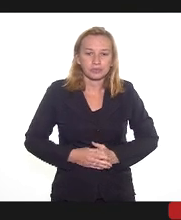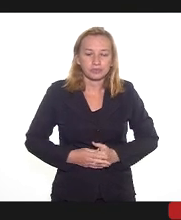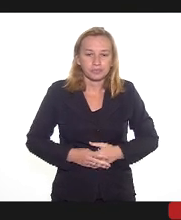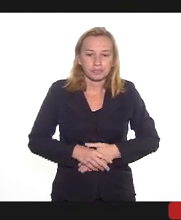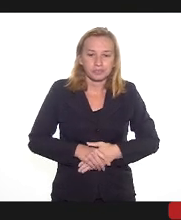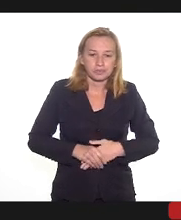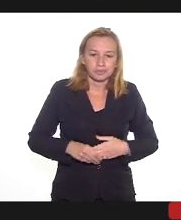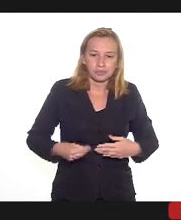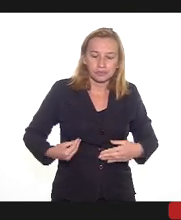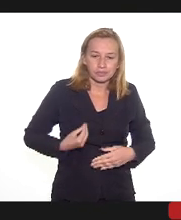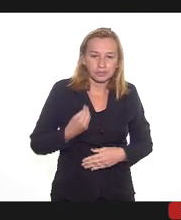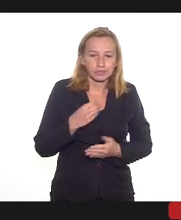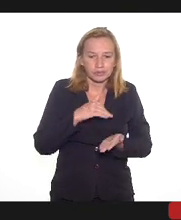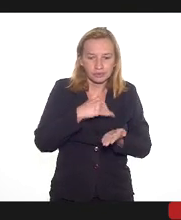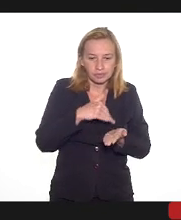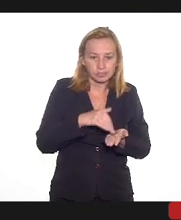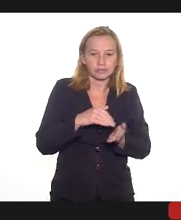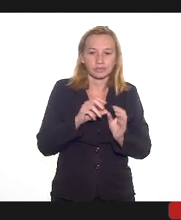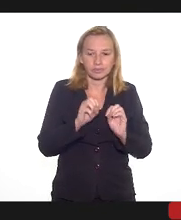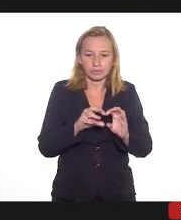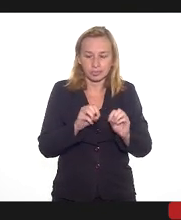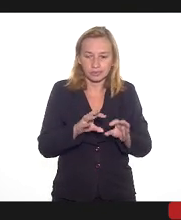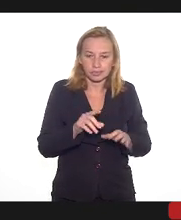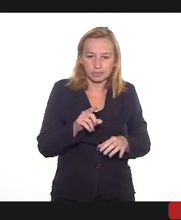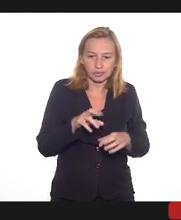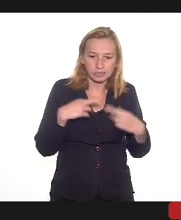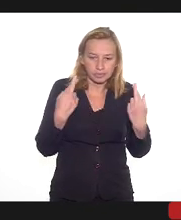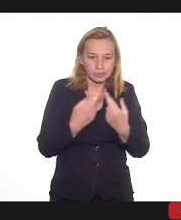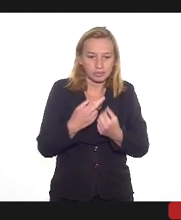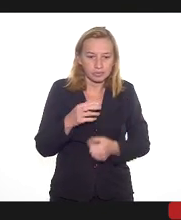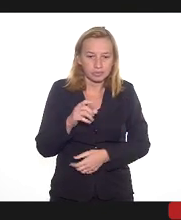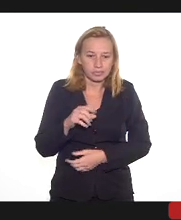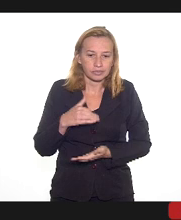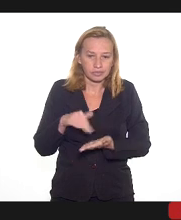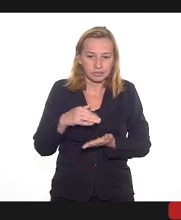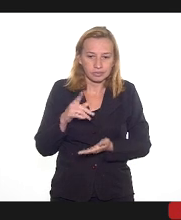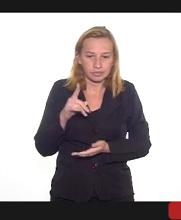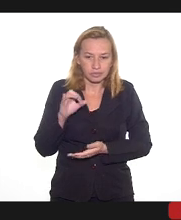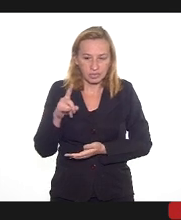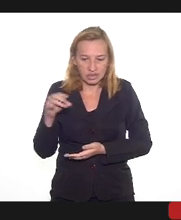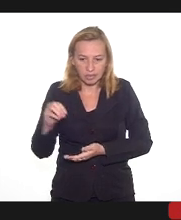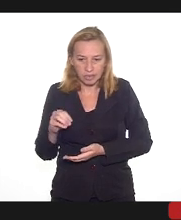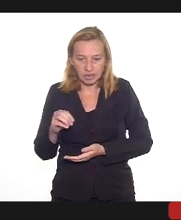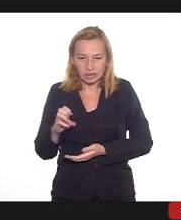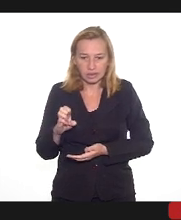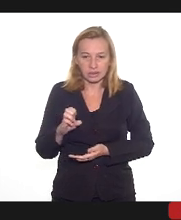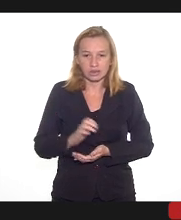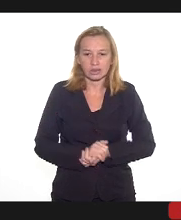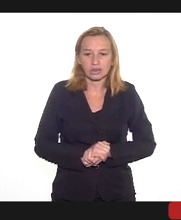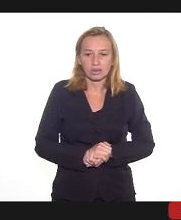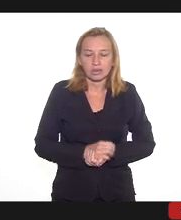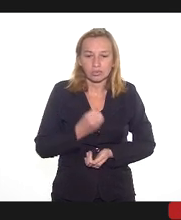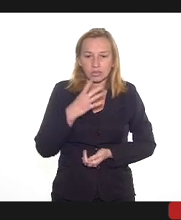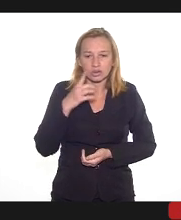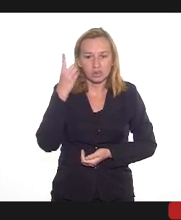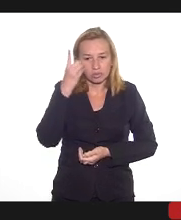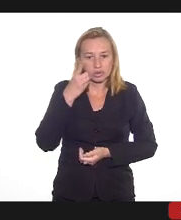contar com a presença da SEDUC. Subsecretária Elizabeth. Bom,